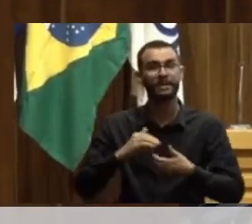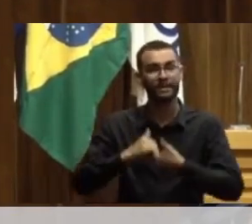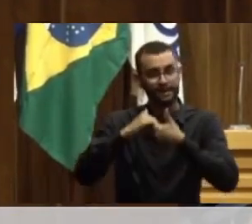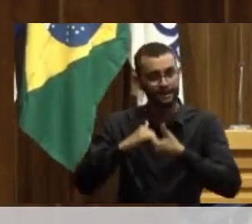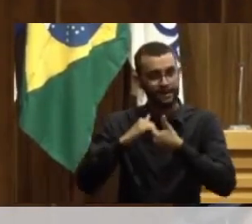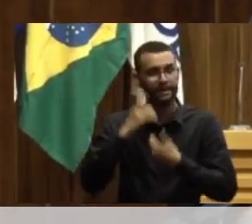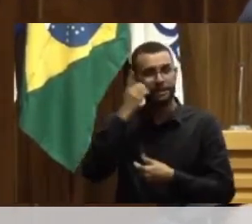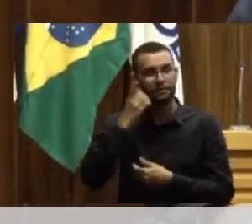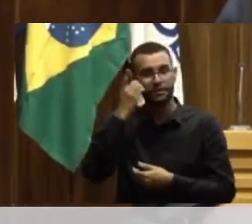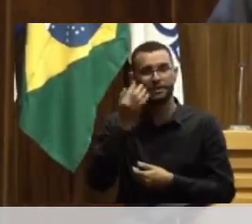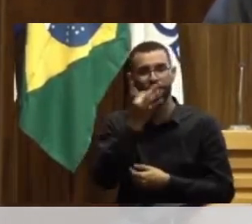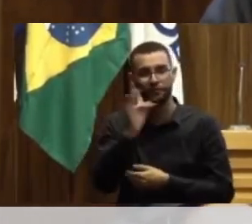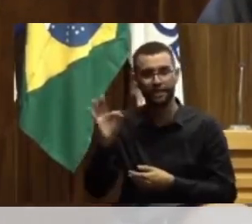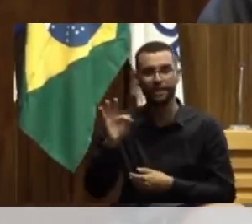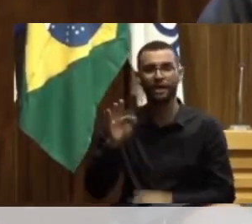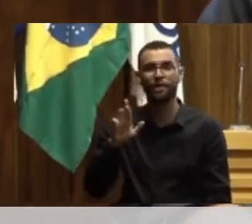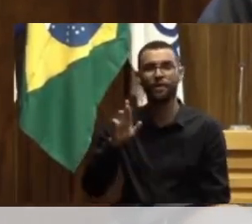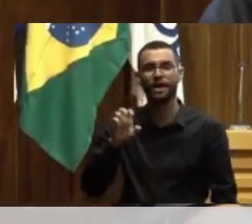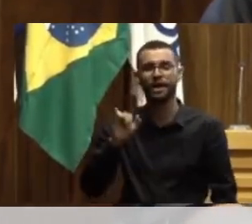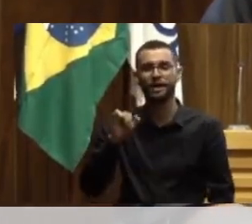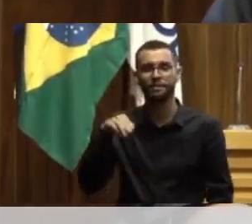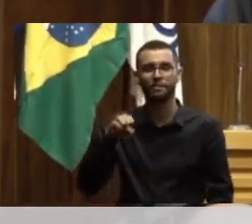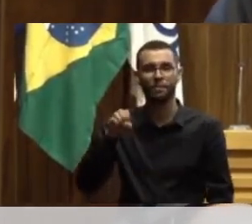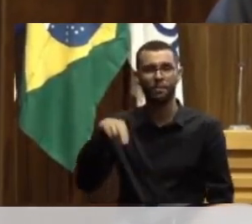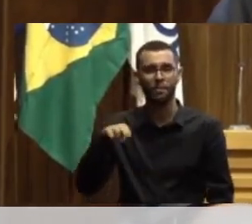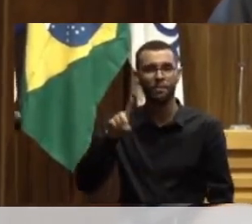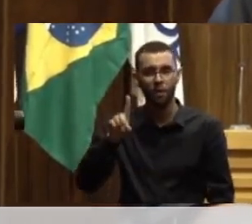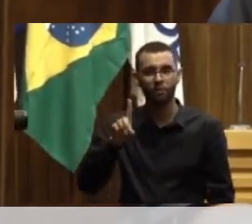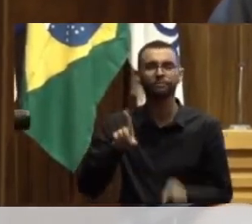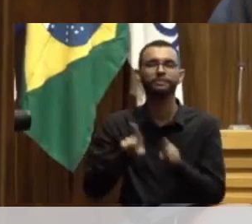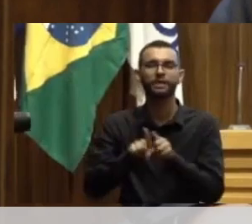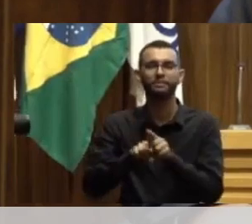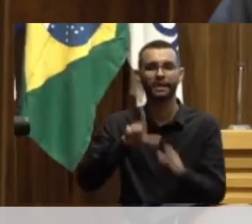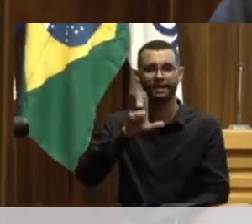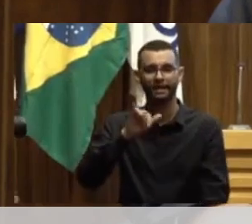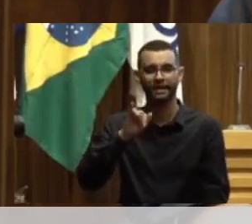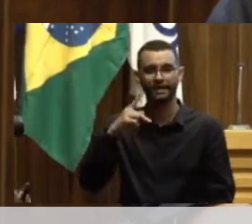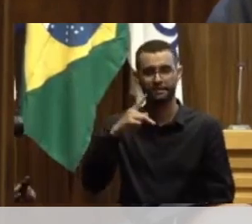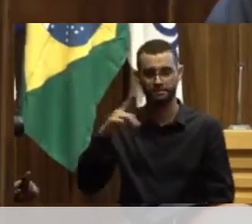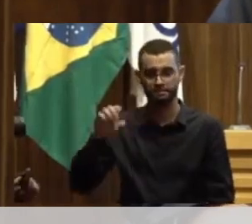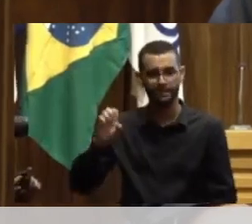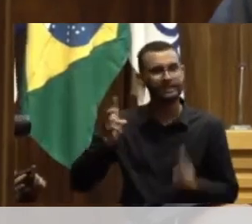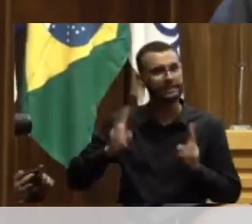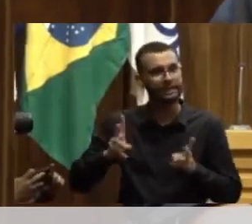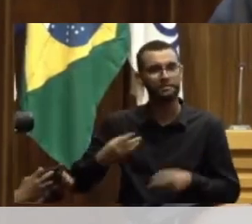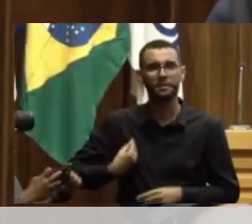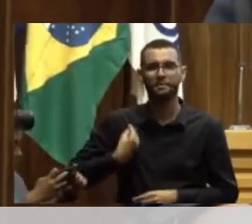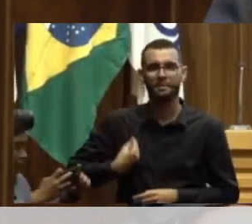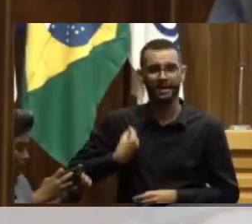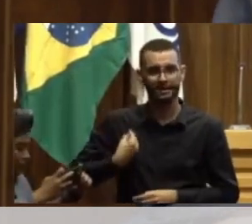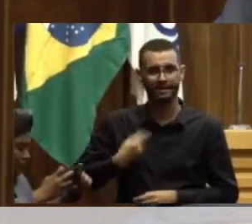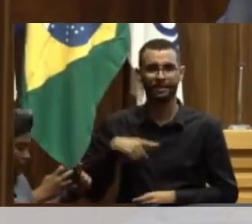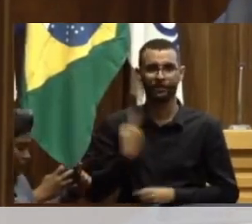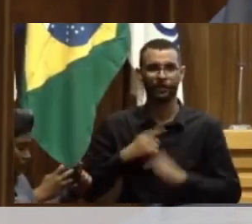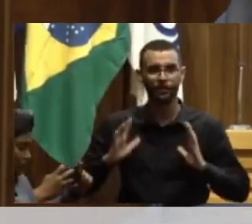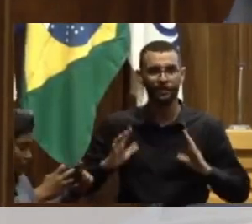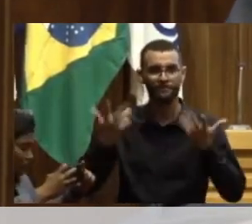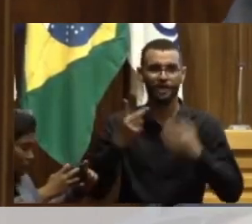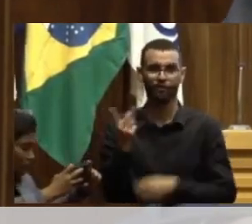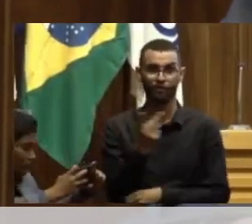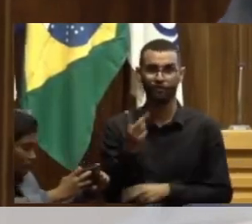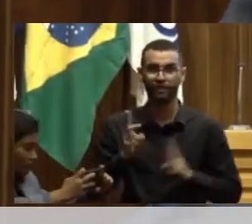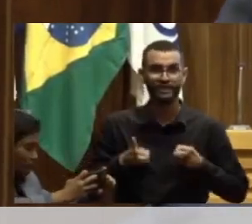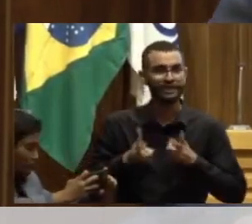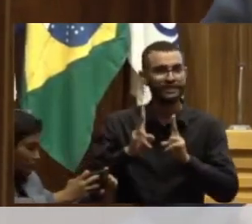aqui, agradecer a presença, o Vitor Lipe, que também está sempre nos nossos eventos, dois sempre participando e impulsionando essa